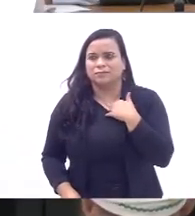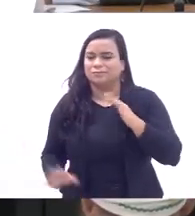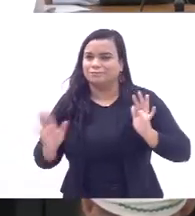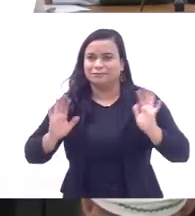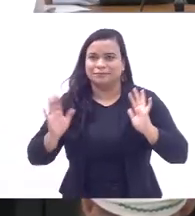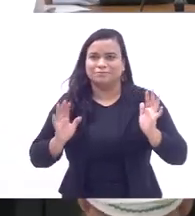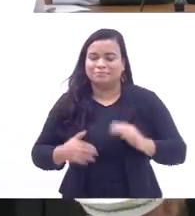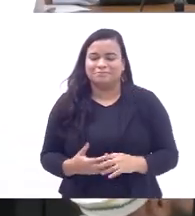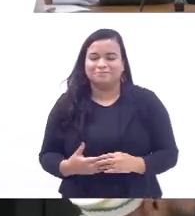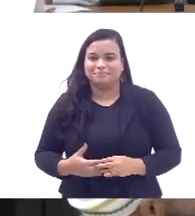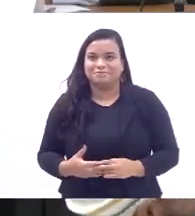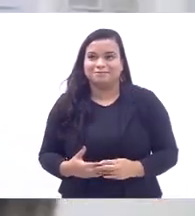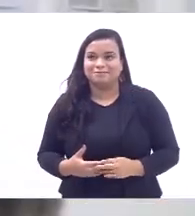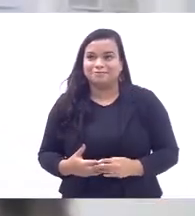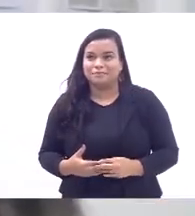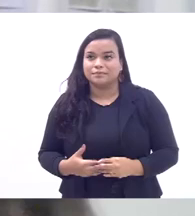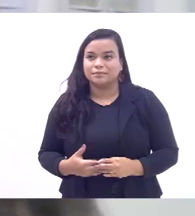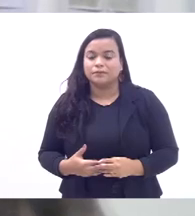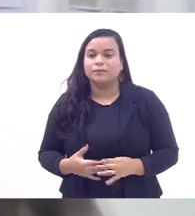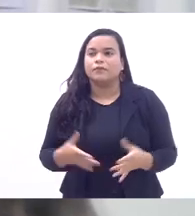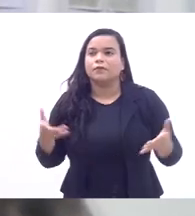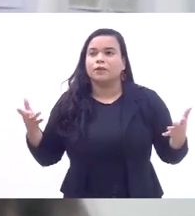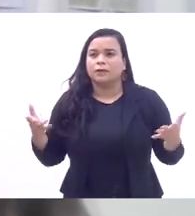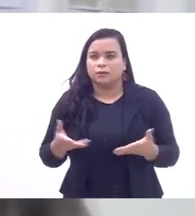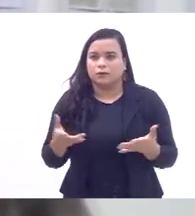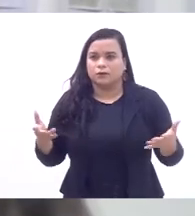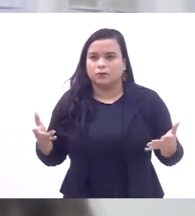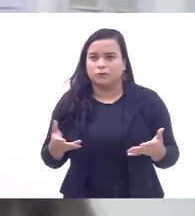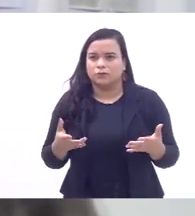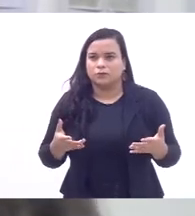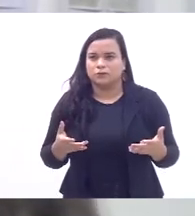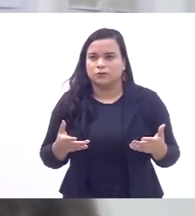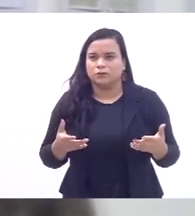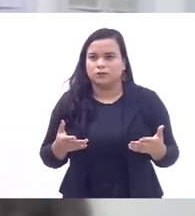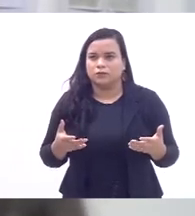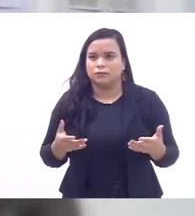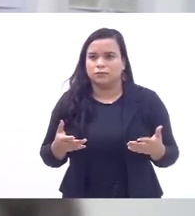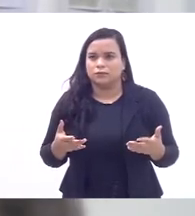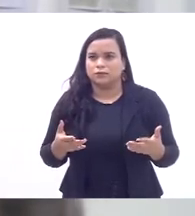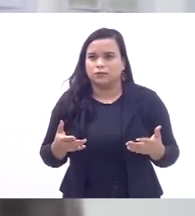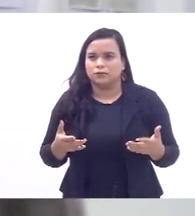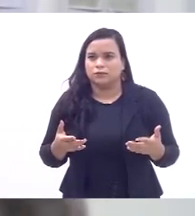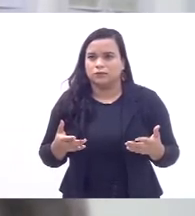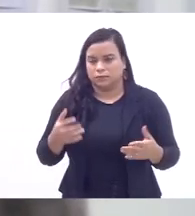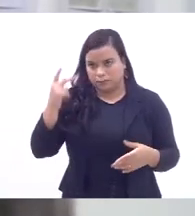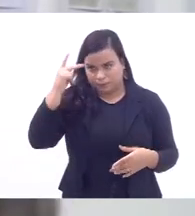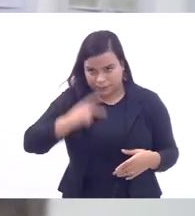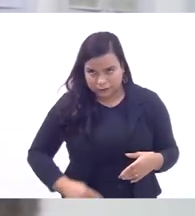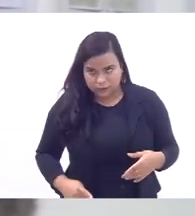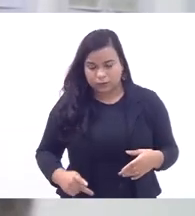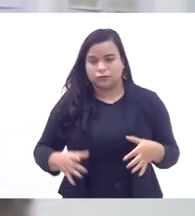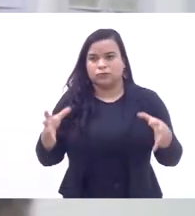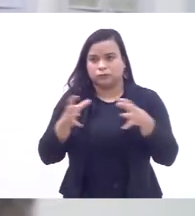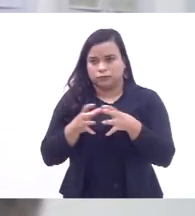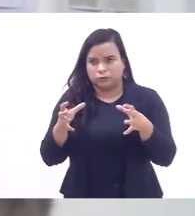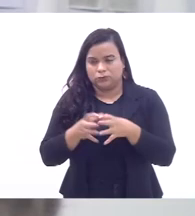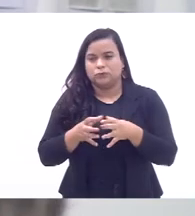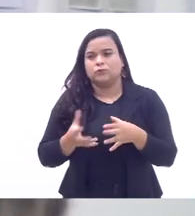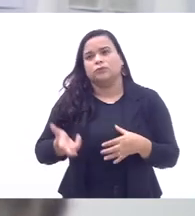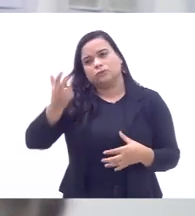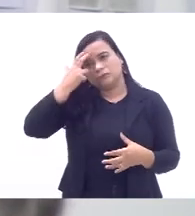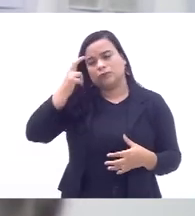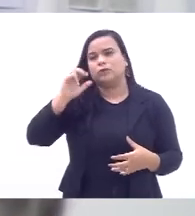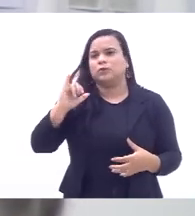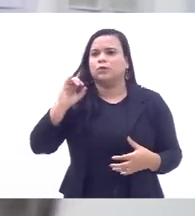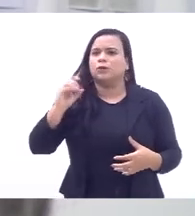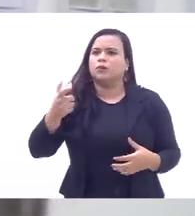tranquilo. Agora com vocês, né, o presidente da Organização Cultural de